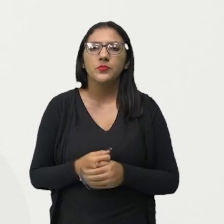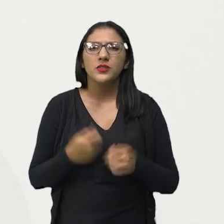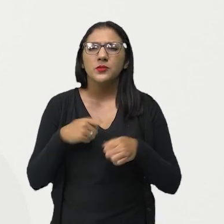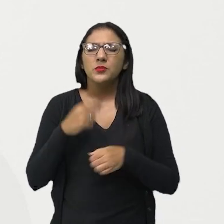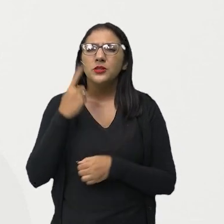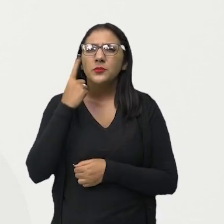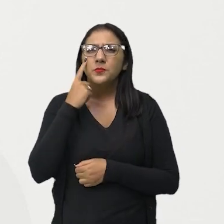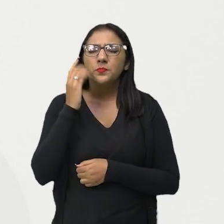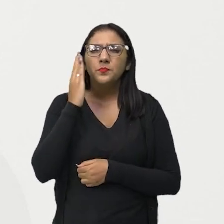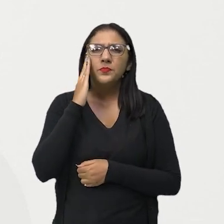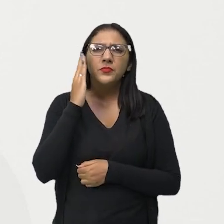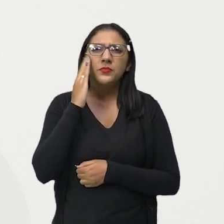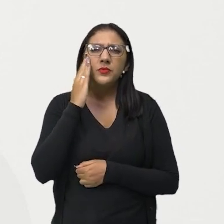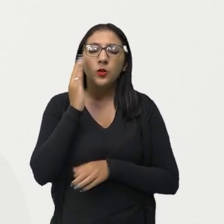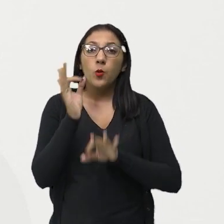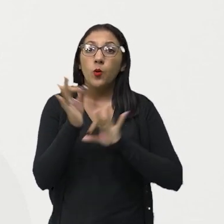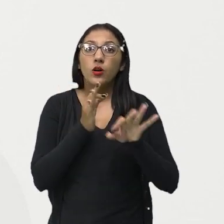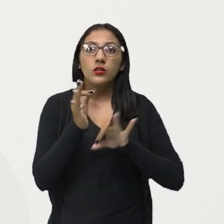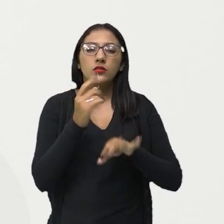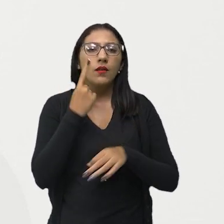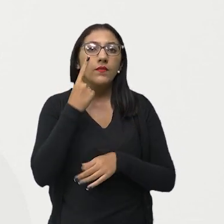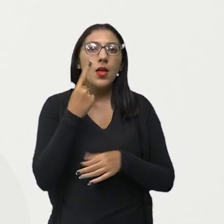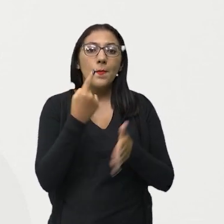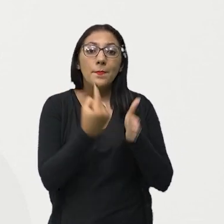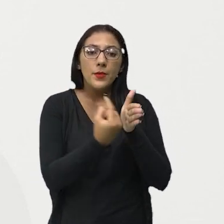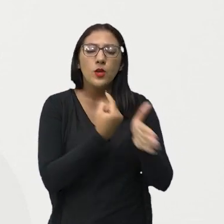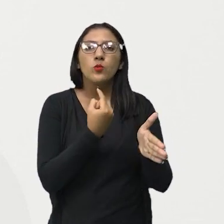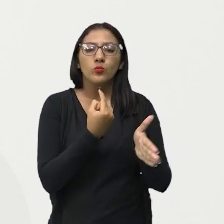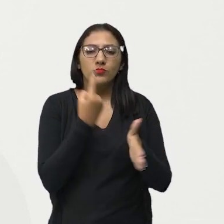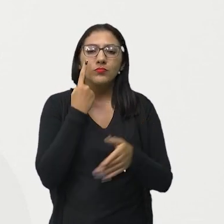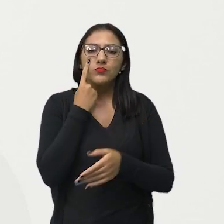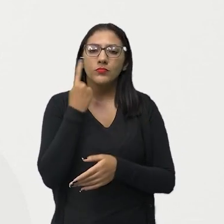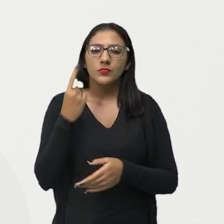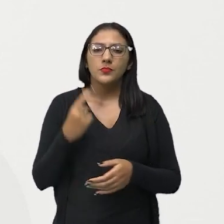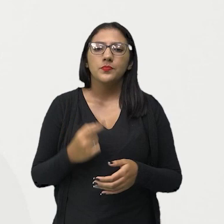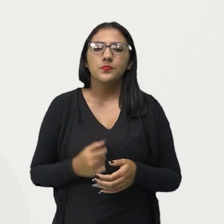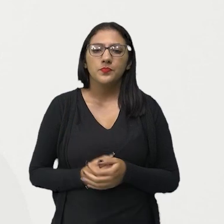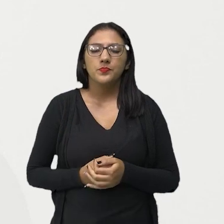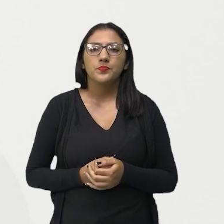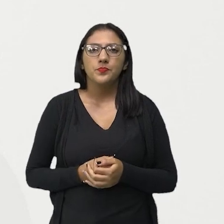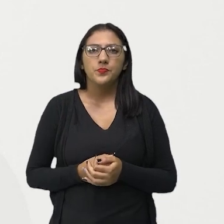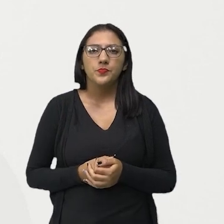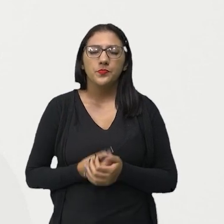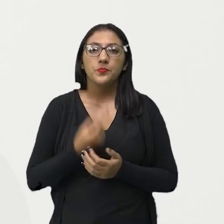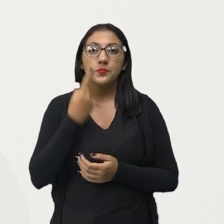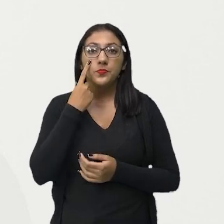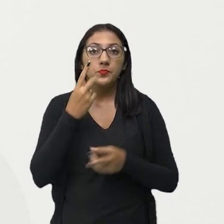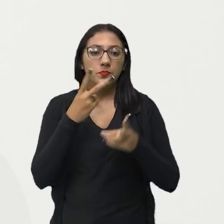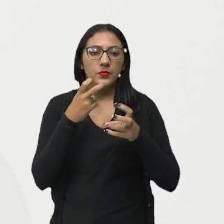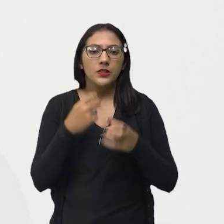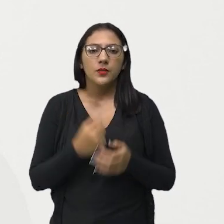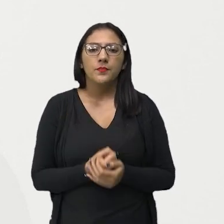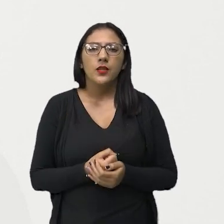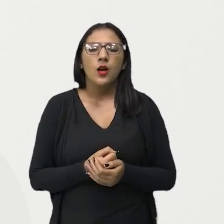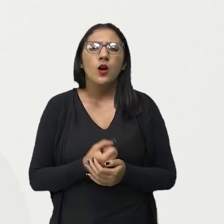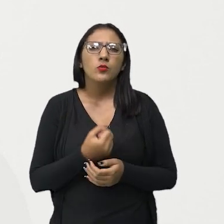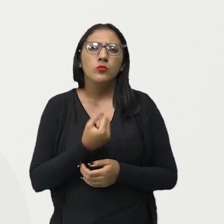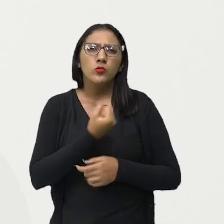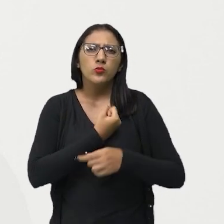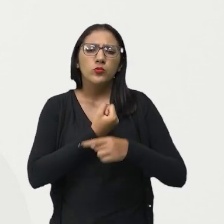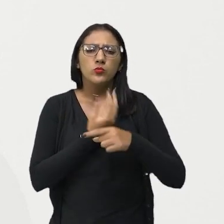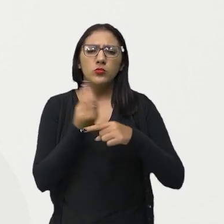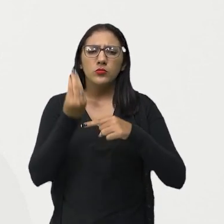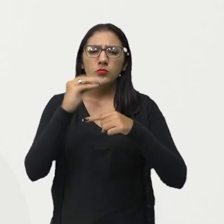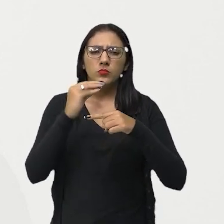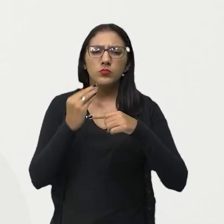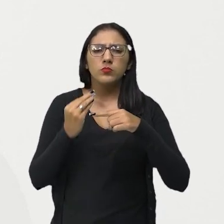verificar, então, o comando da questão. O comando da questão pergunta o seguinte: qual fração de medida